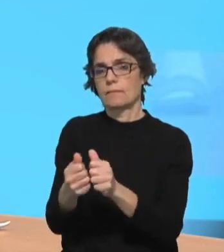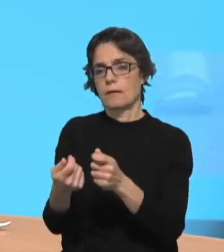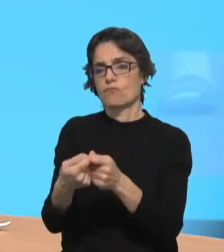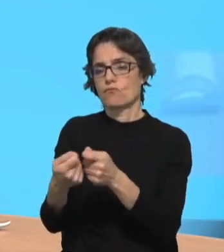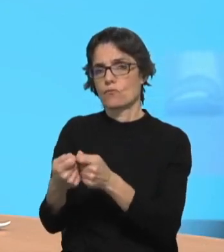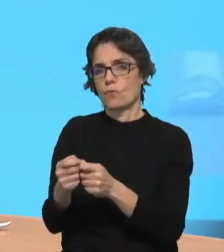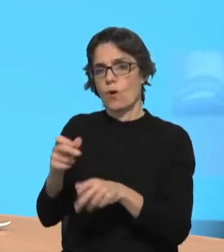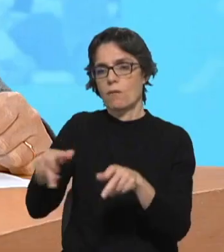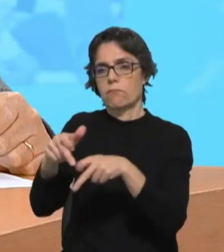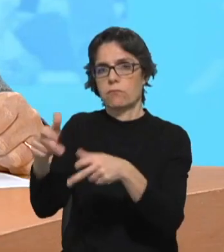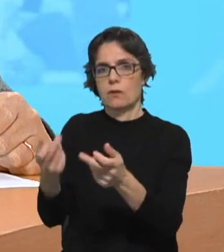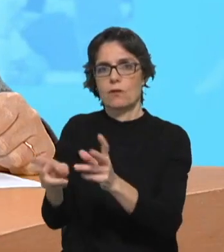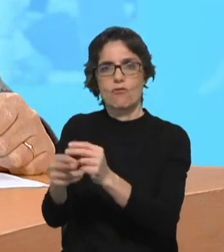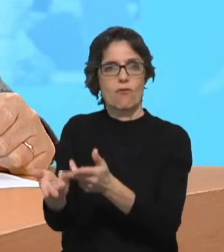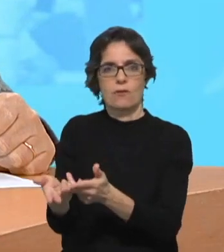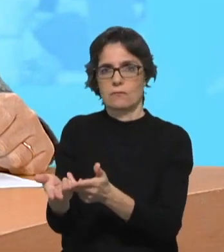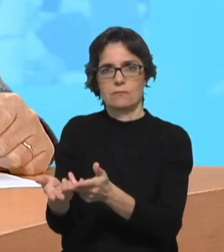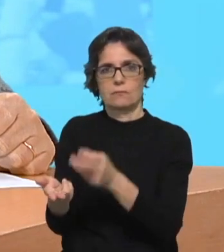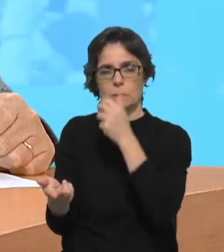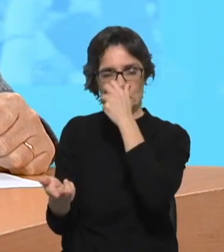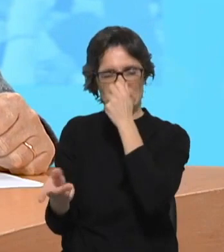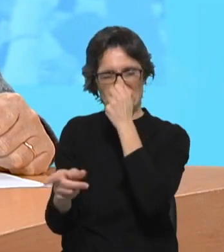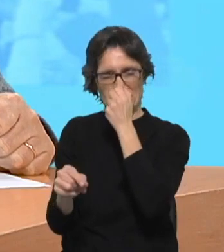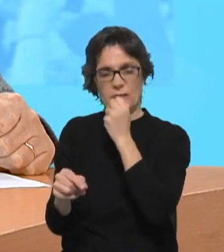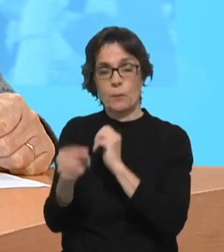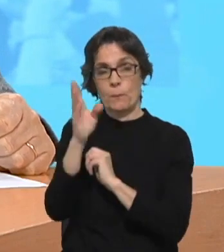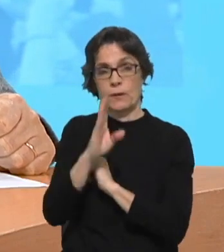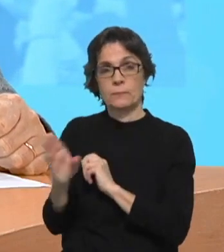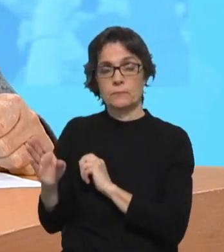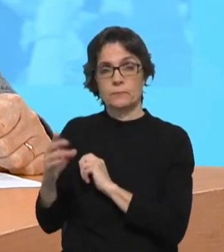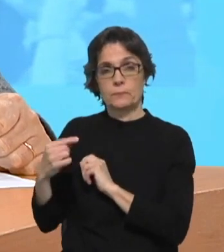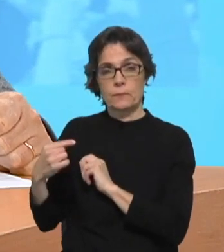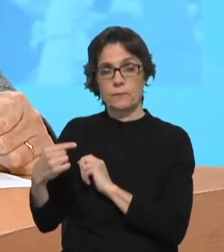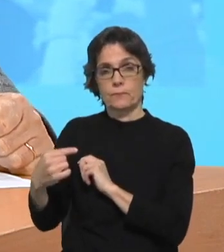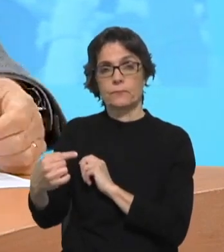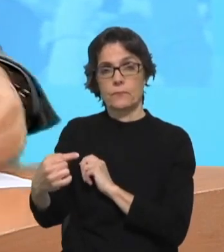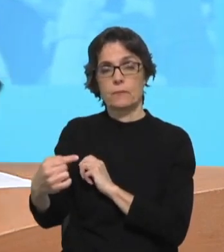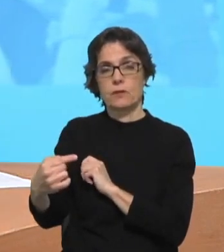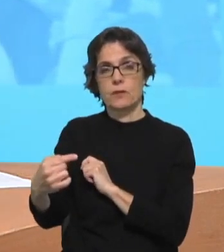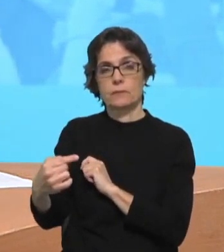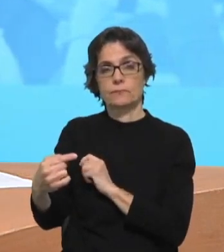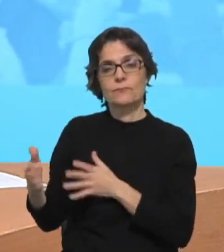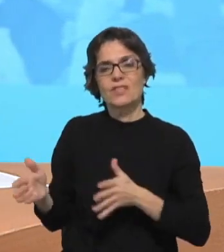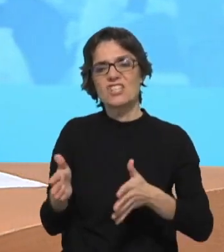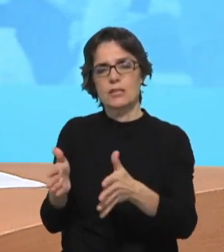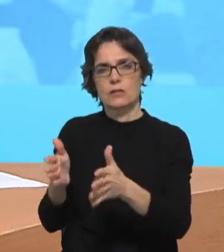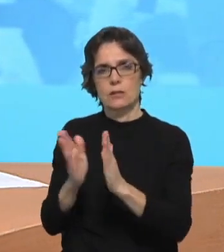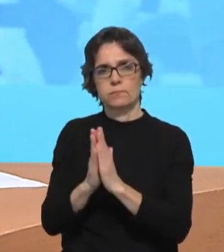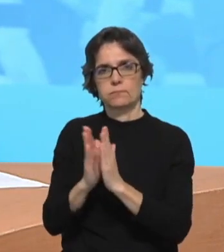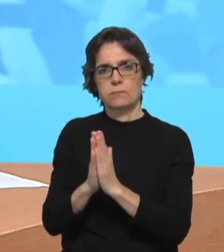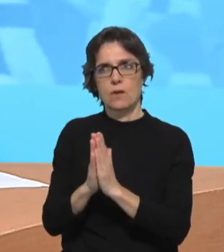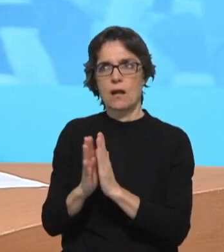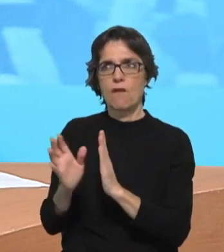do ponto de vista das estratégias eclesiais, um maior investimento, por exemplo, nas dimensões de